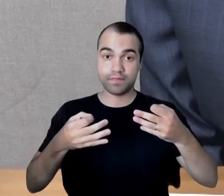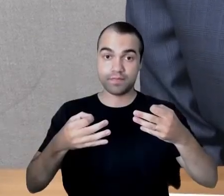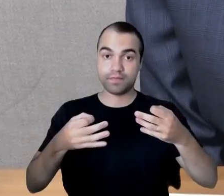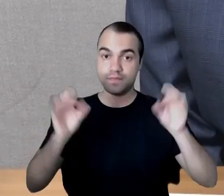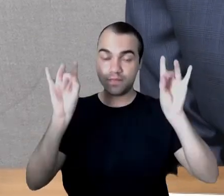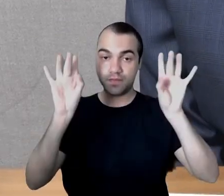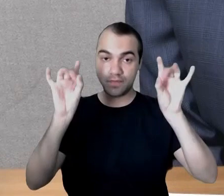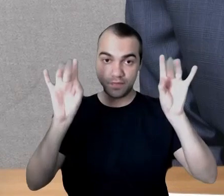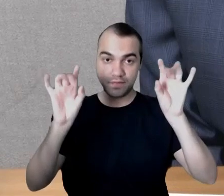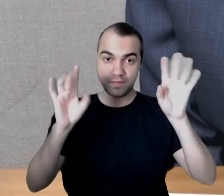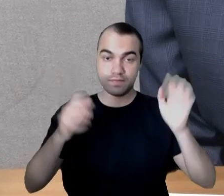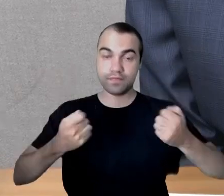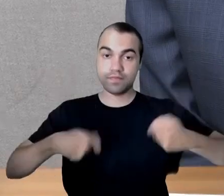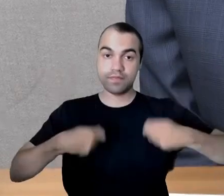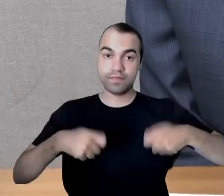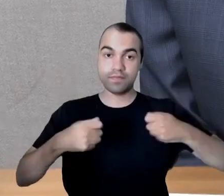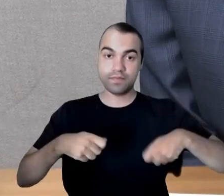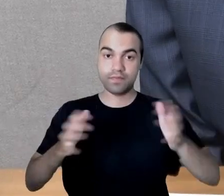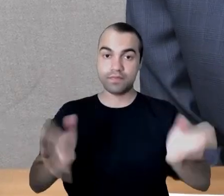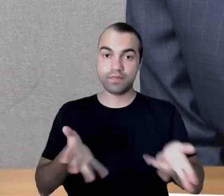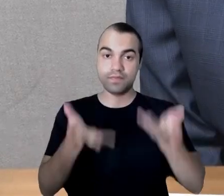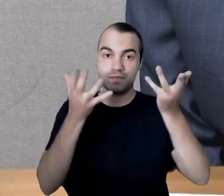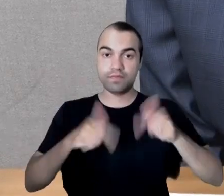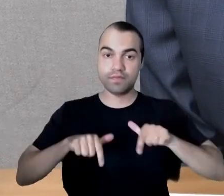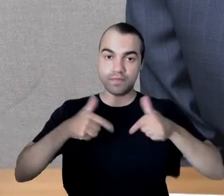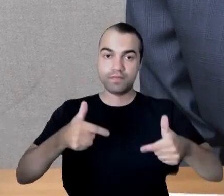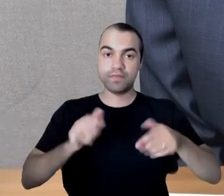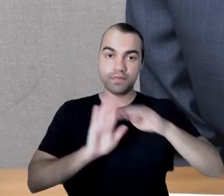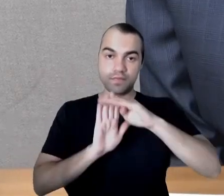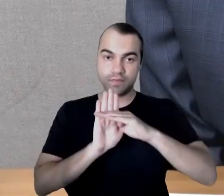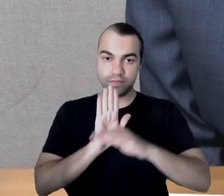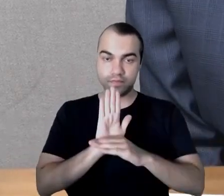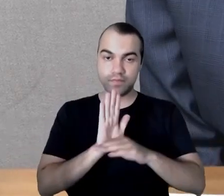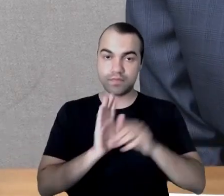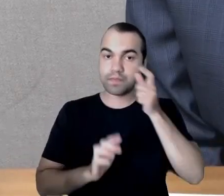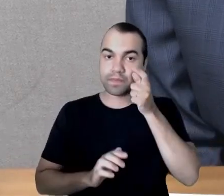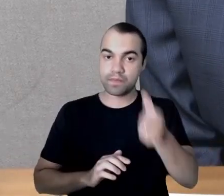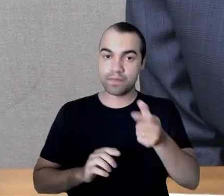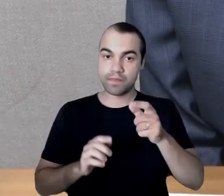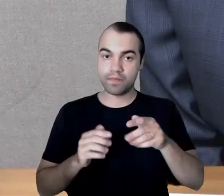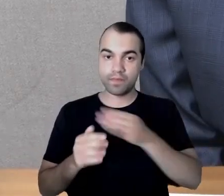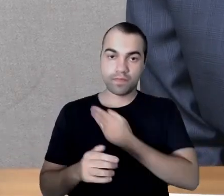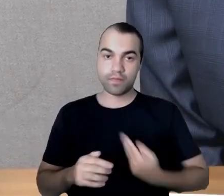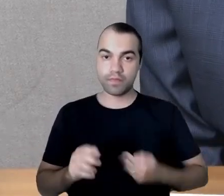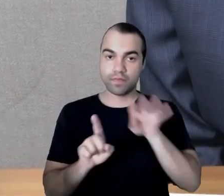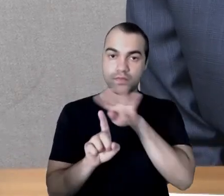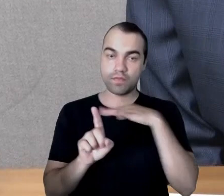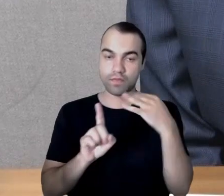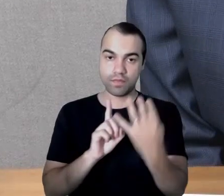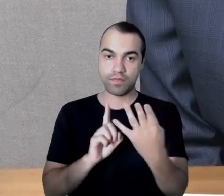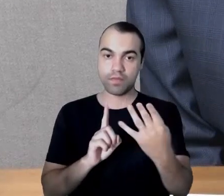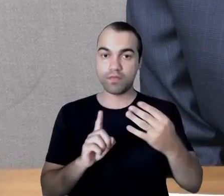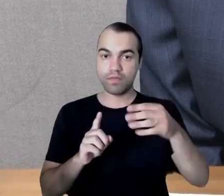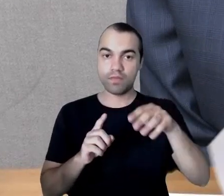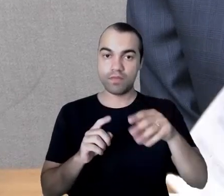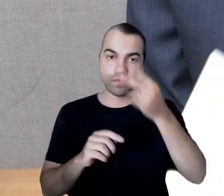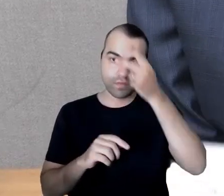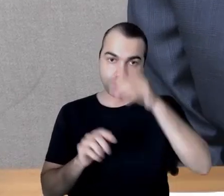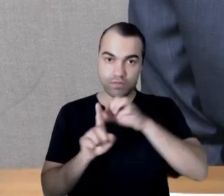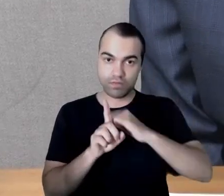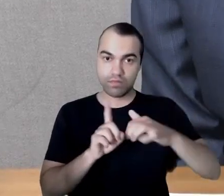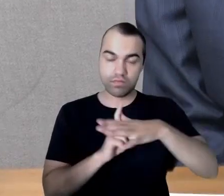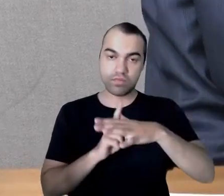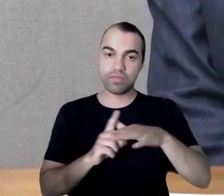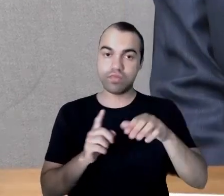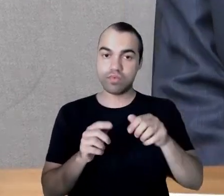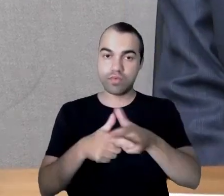destaca a necessidade da promoção de ações e programas de interesse público voltados ao bem-estar da população dos Distrito Federal benefício significativos da sociedade com